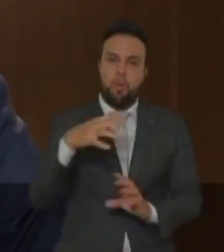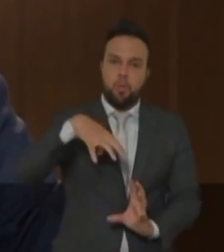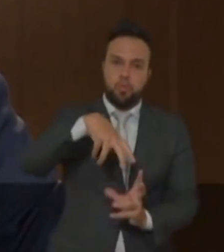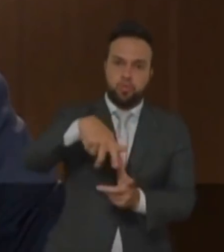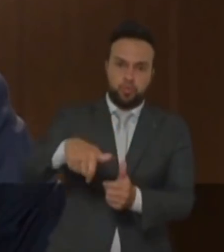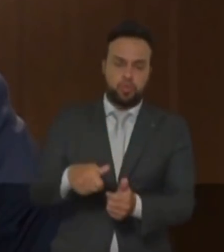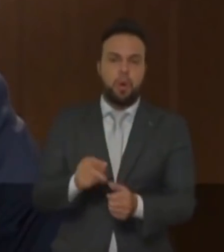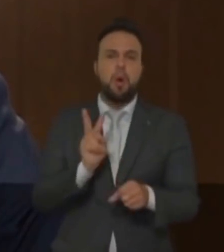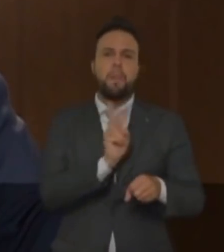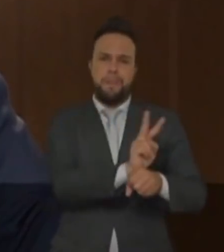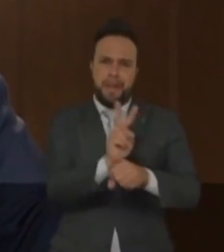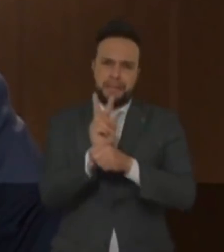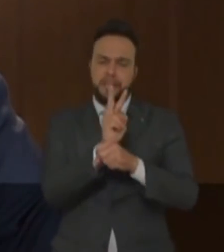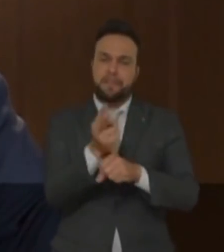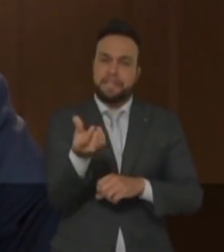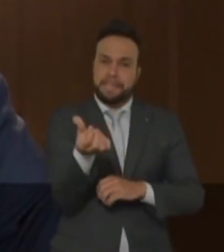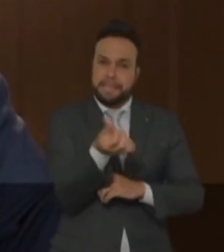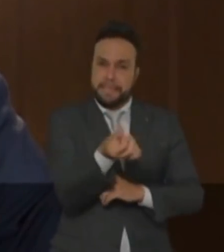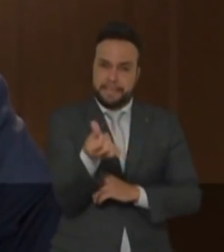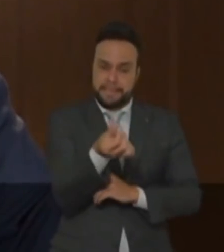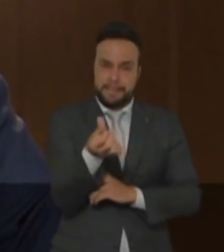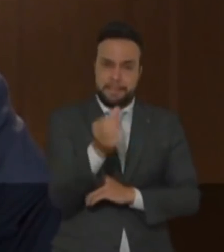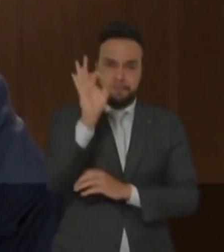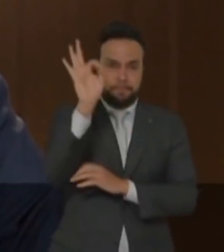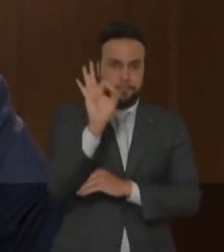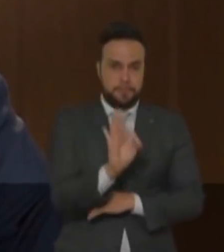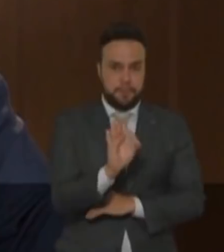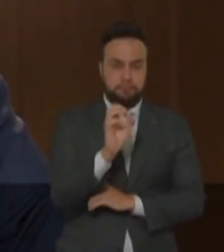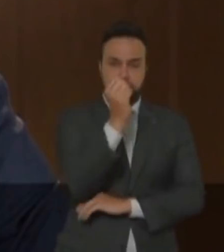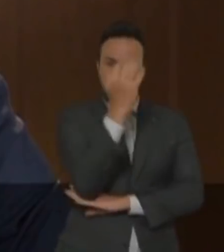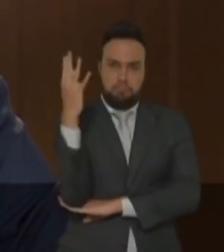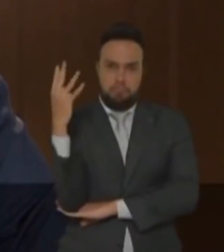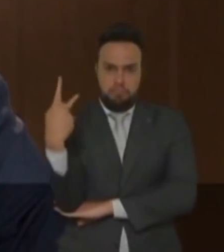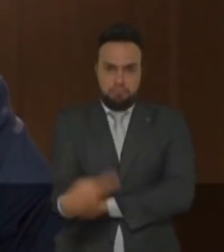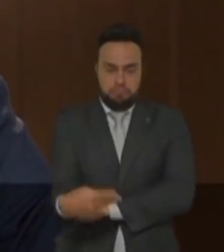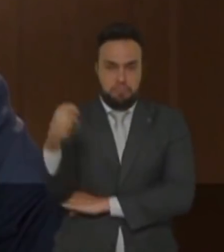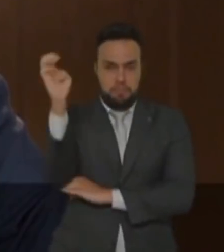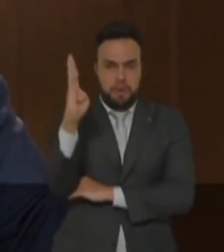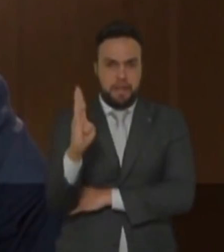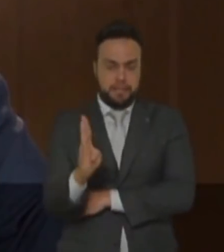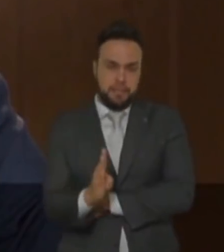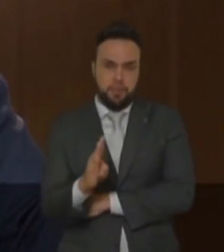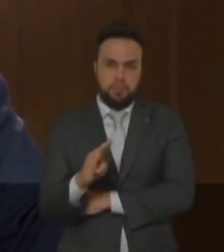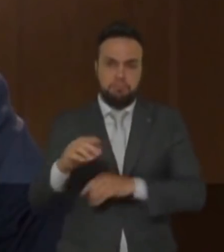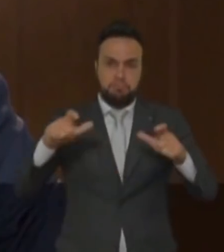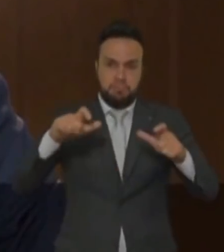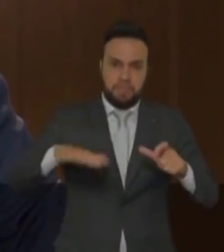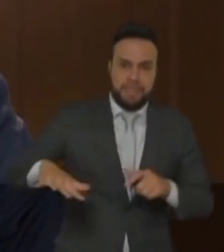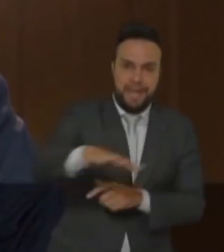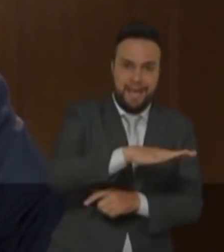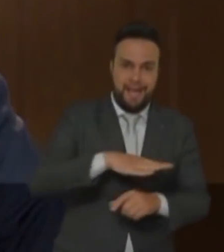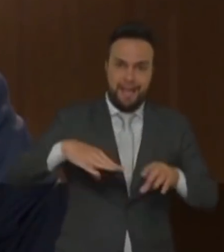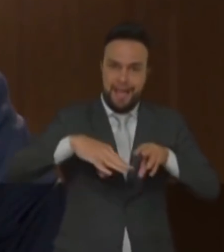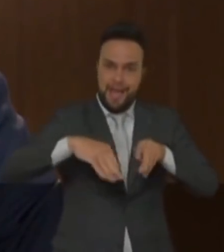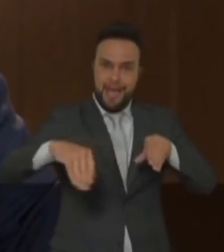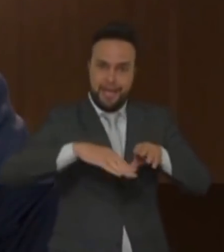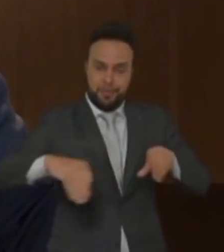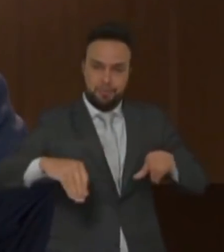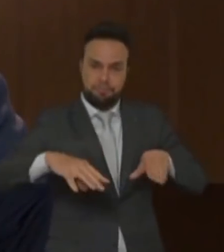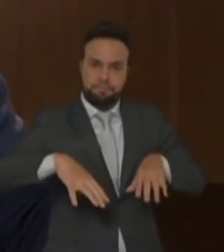mundial mesmo preservando 66 por cento de nossa vegetação nativa e usando